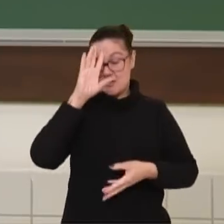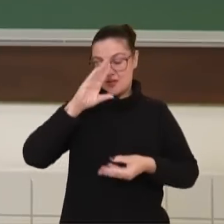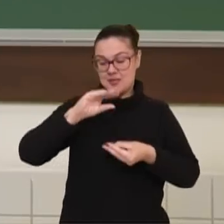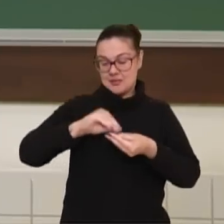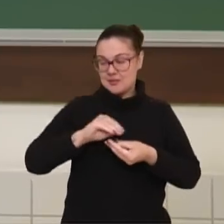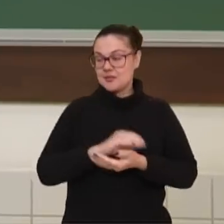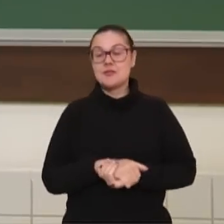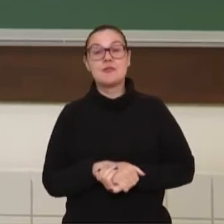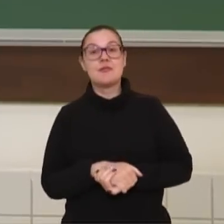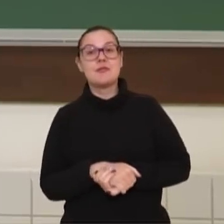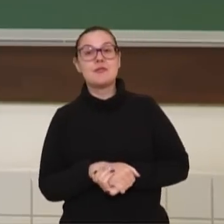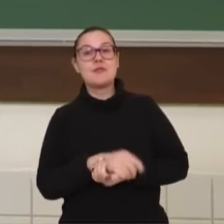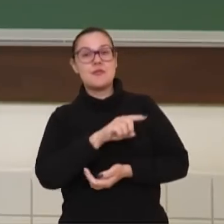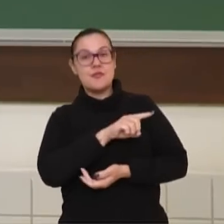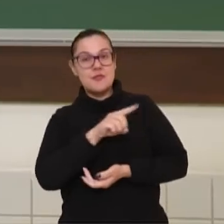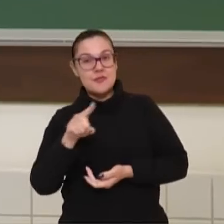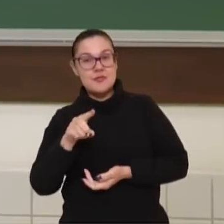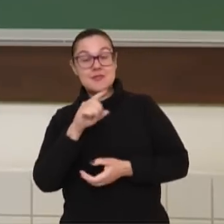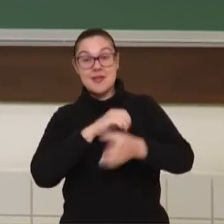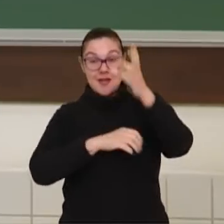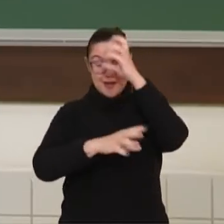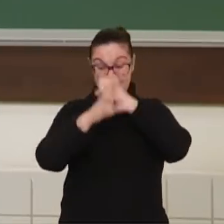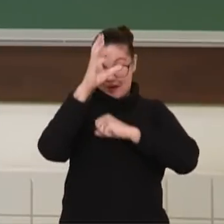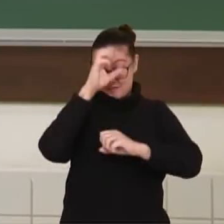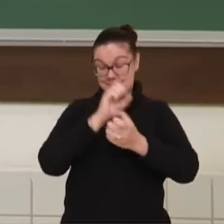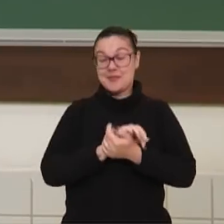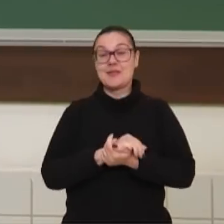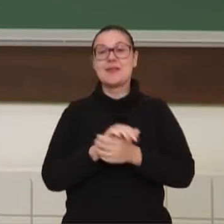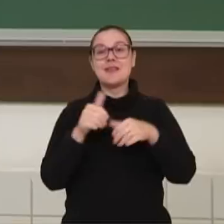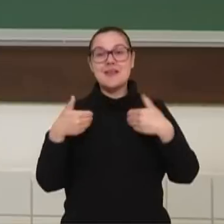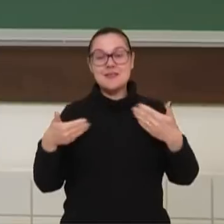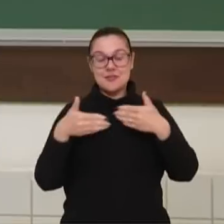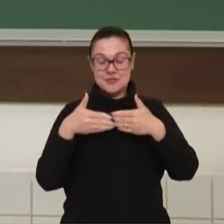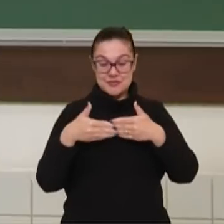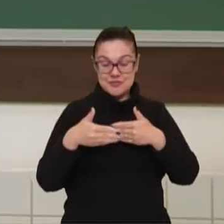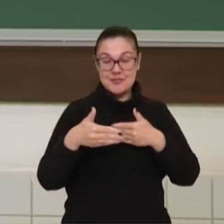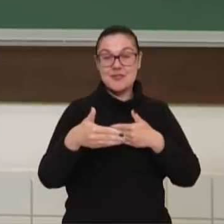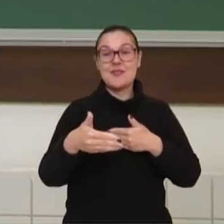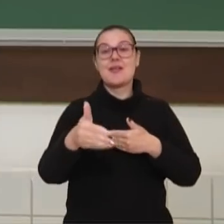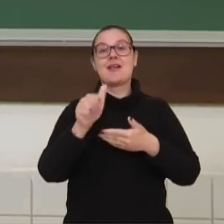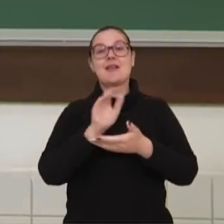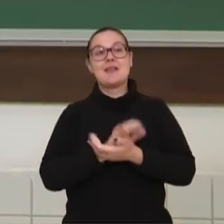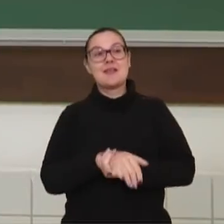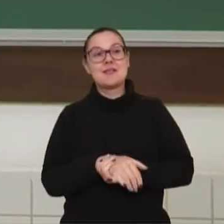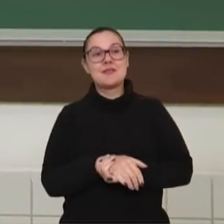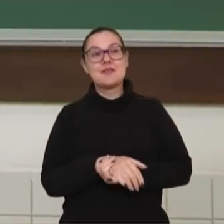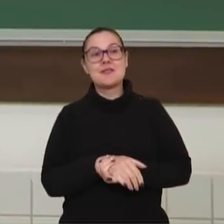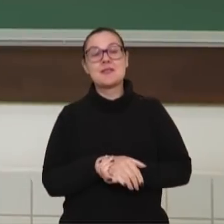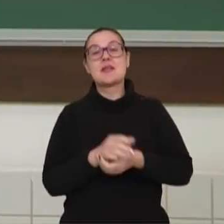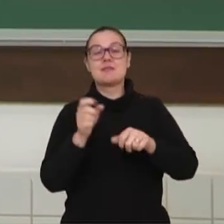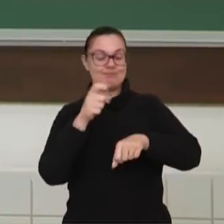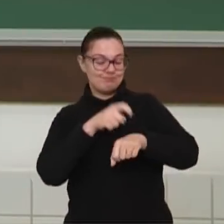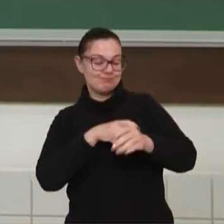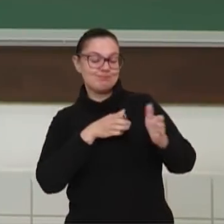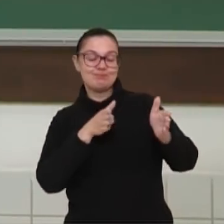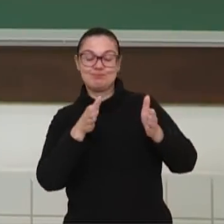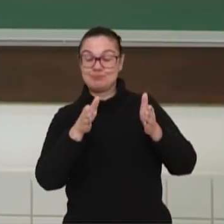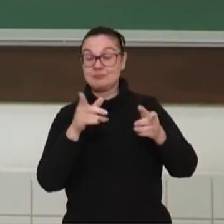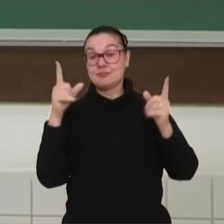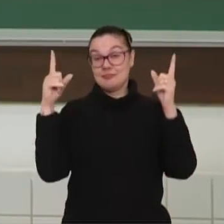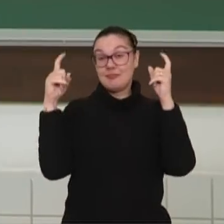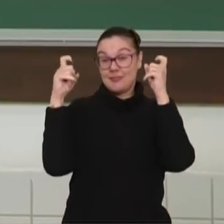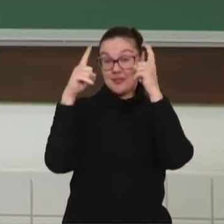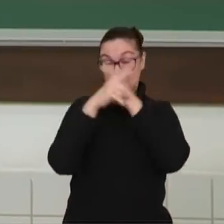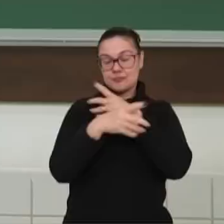compreendido, que vocês tenham aprendido e assim a gente vai passando por esse momento que está um